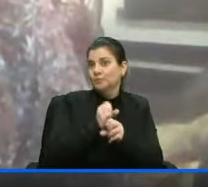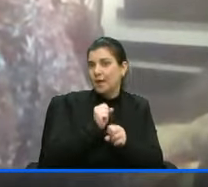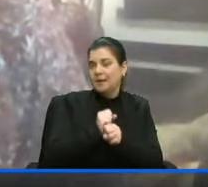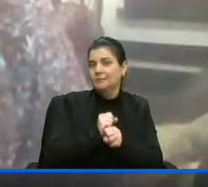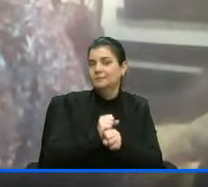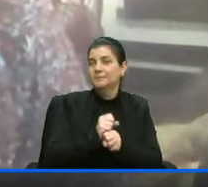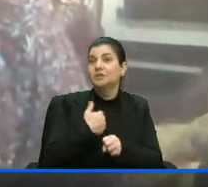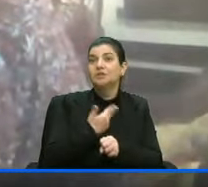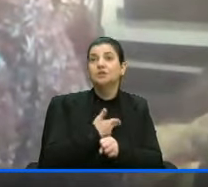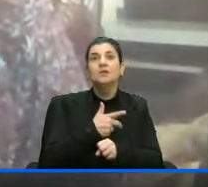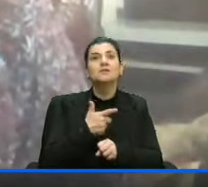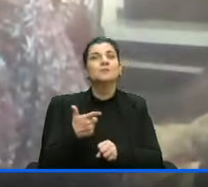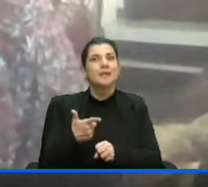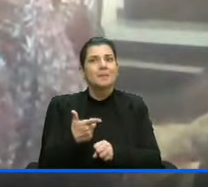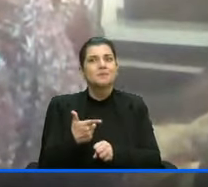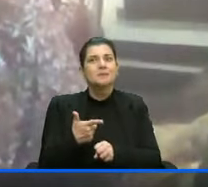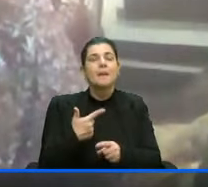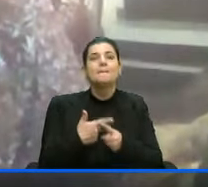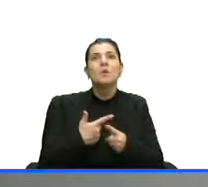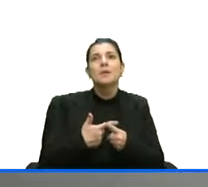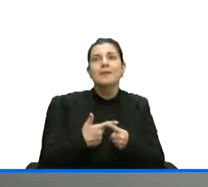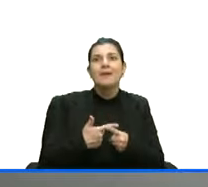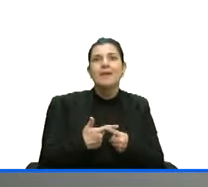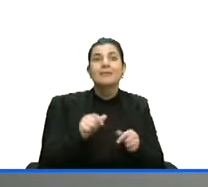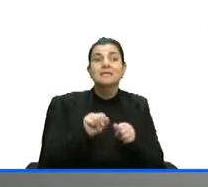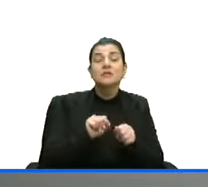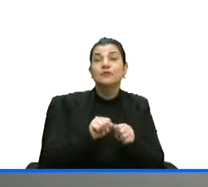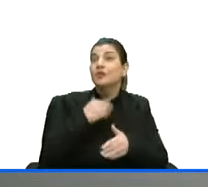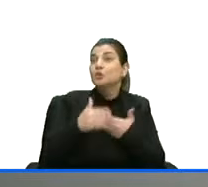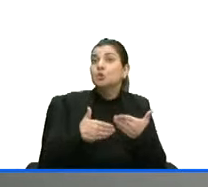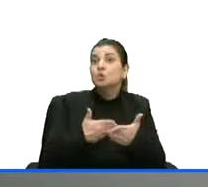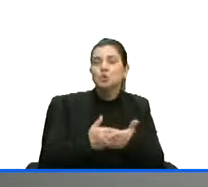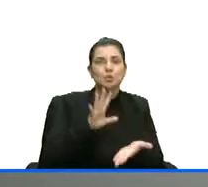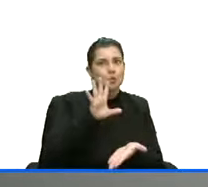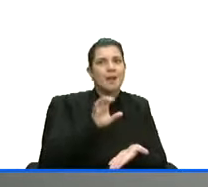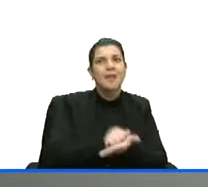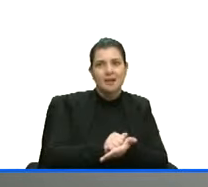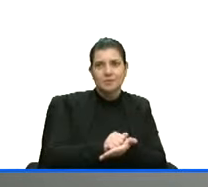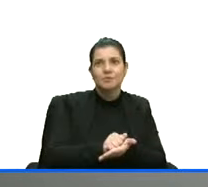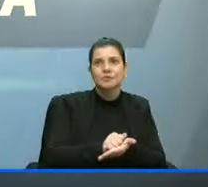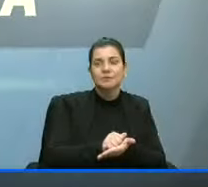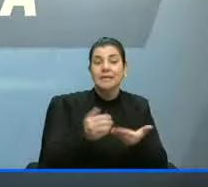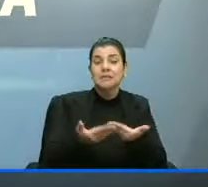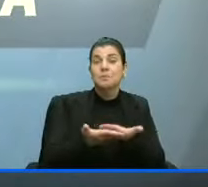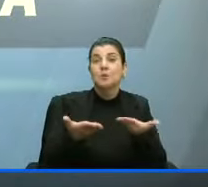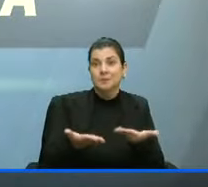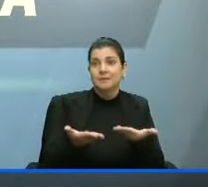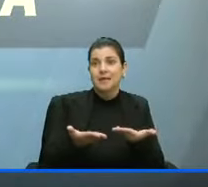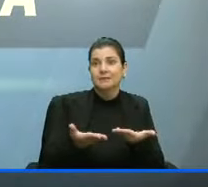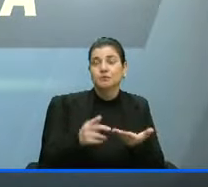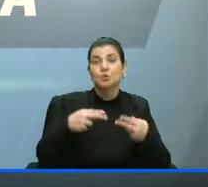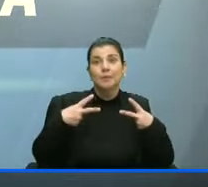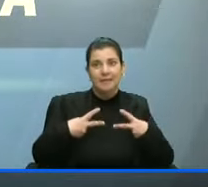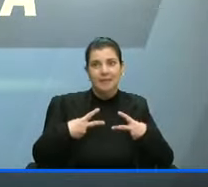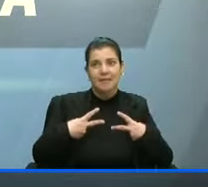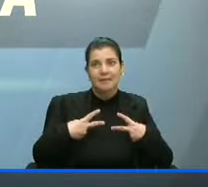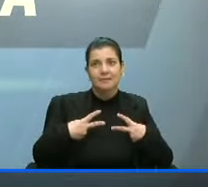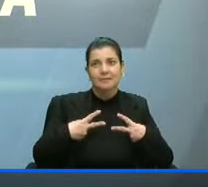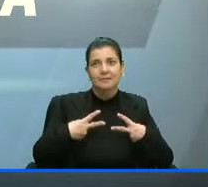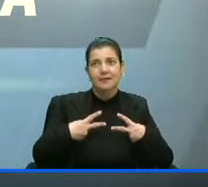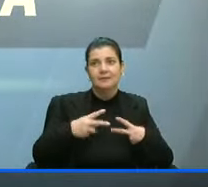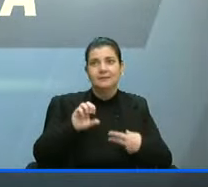Nós não temos, porque está sendo feito tudo nesse cadastro que é disponibilizado do link